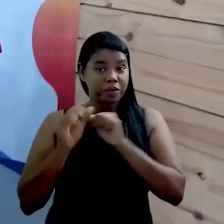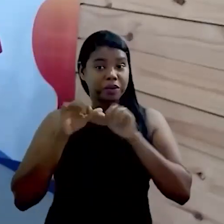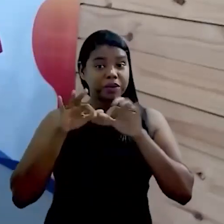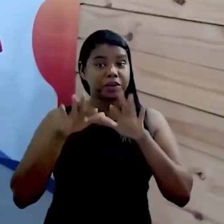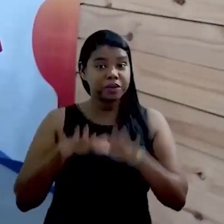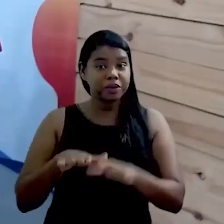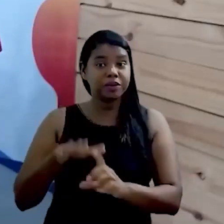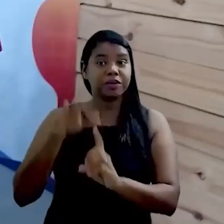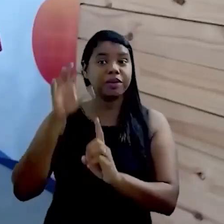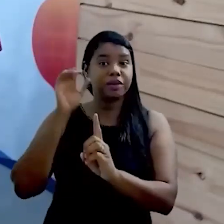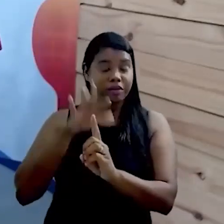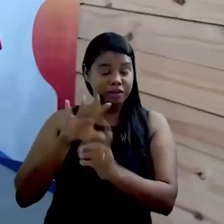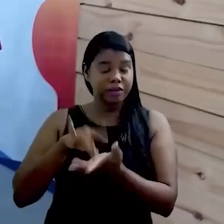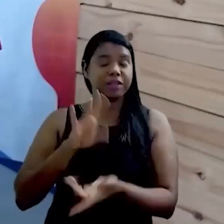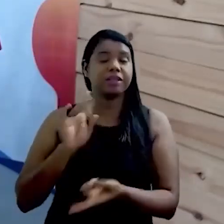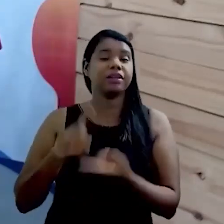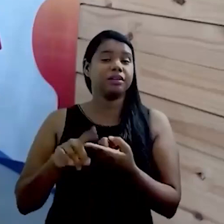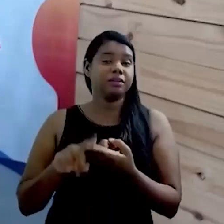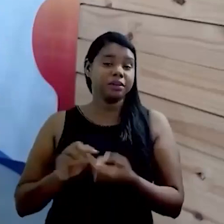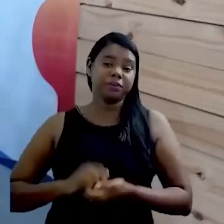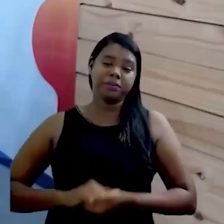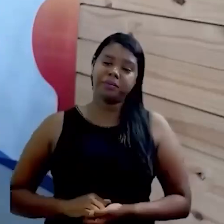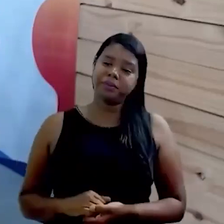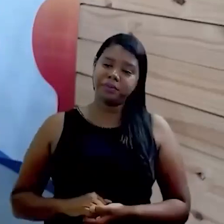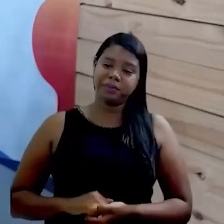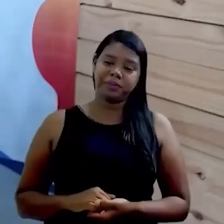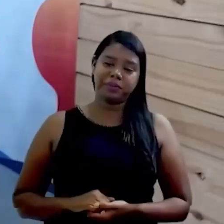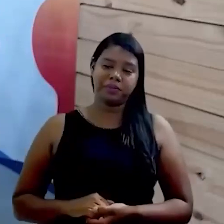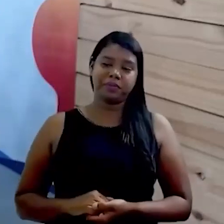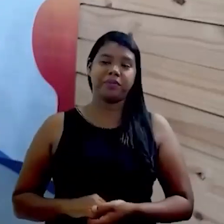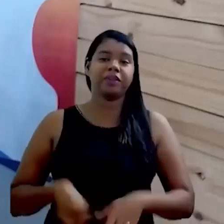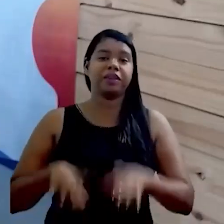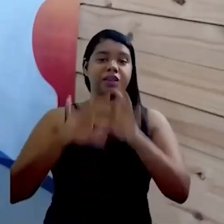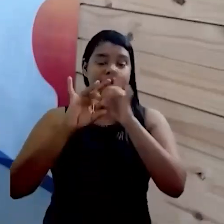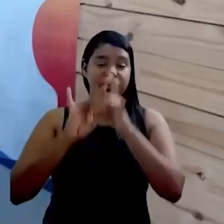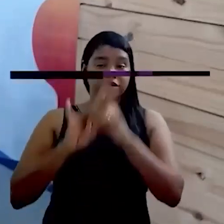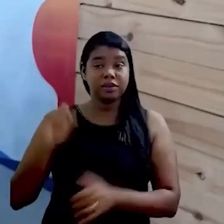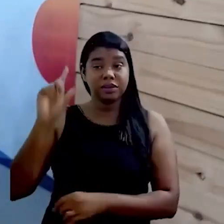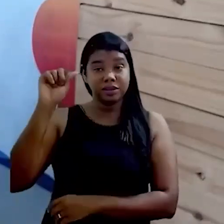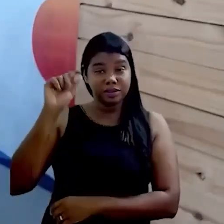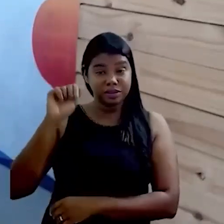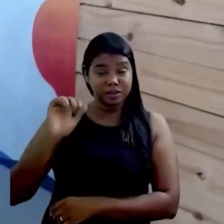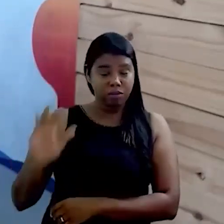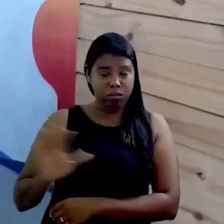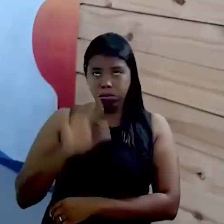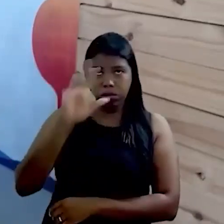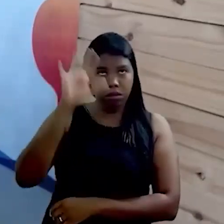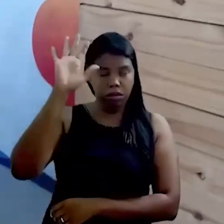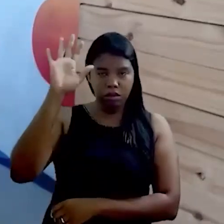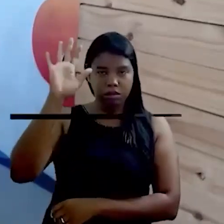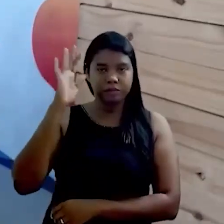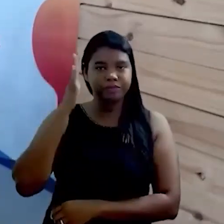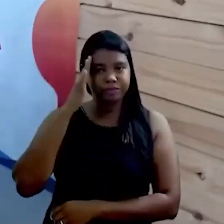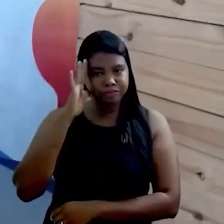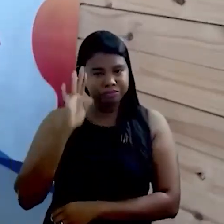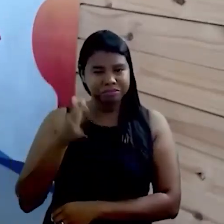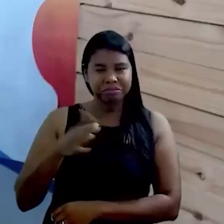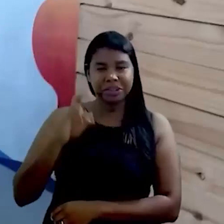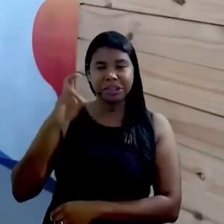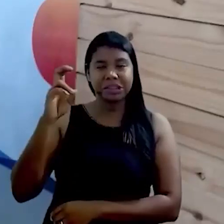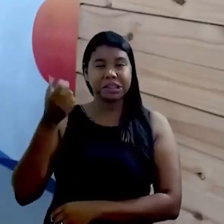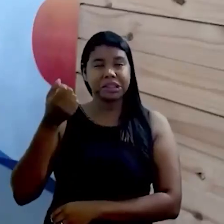vai influenciar bastante nessas tendências. Exatamente. A gente também está num contexto de inflação muito alta. Então, a gente tem uma inflação aí em média de